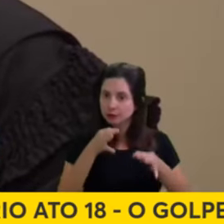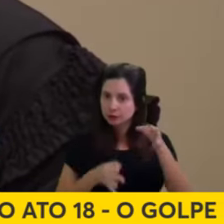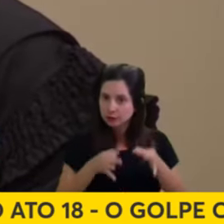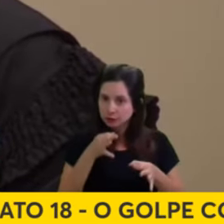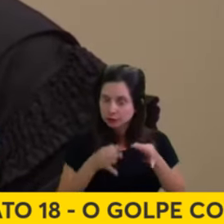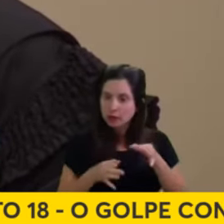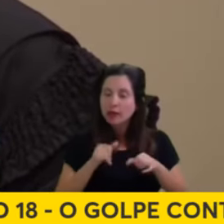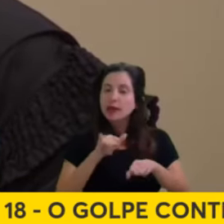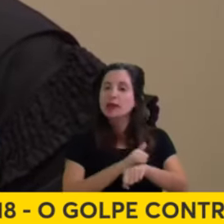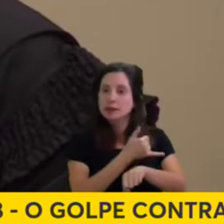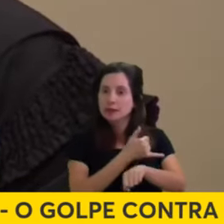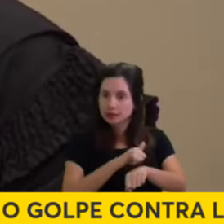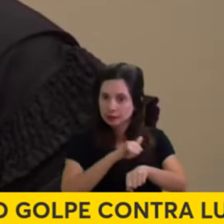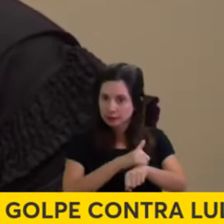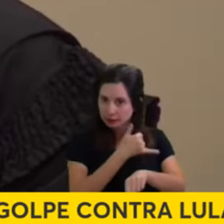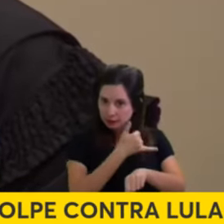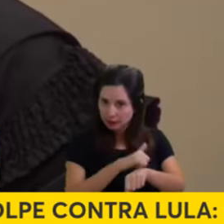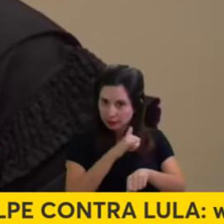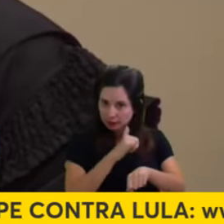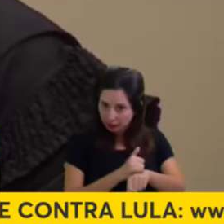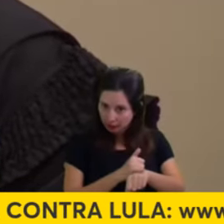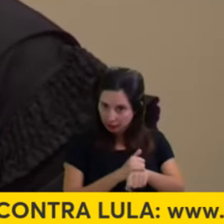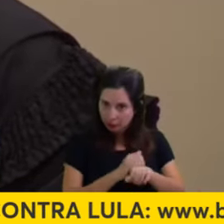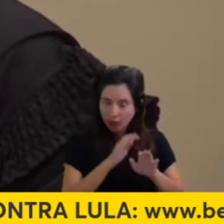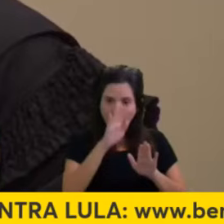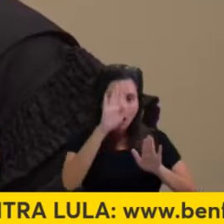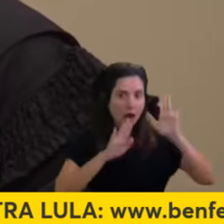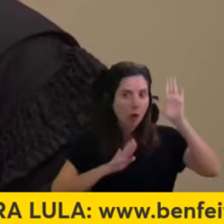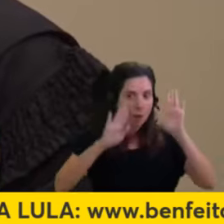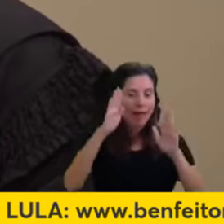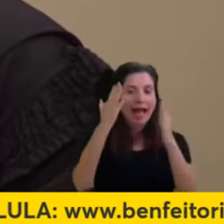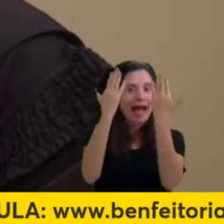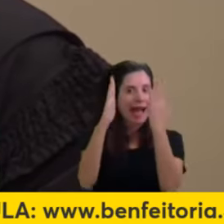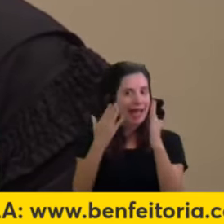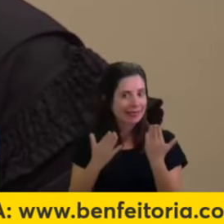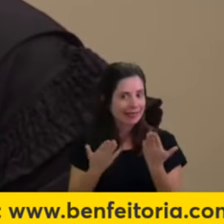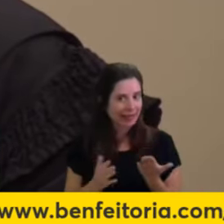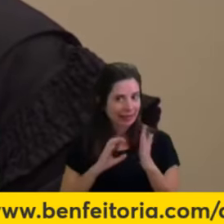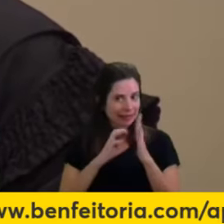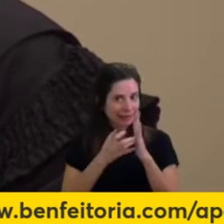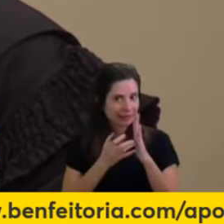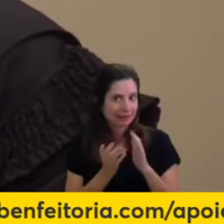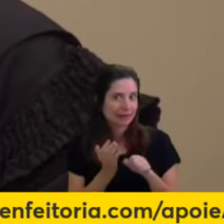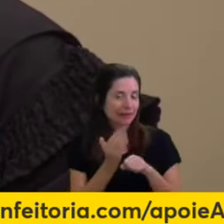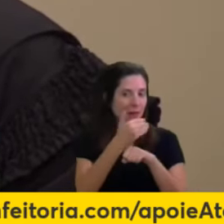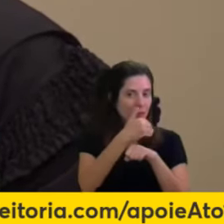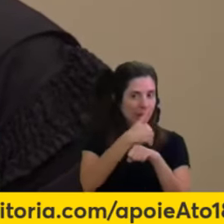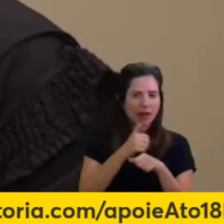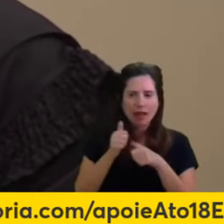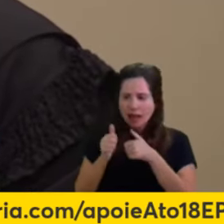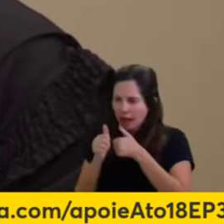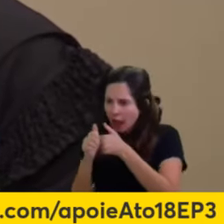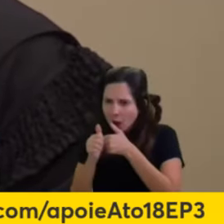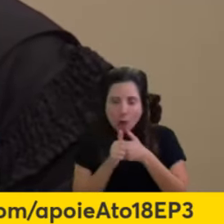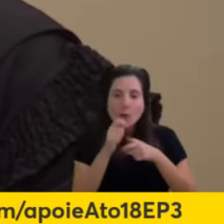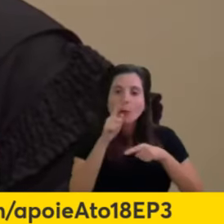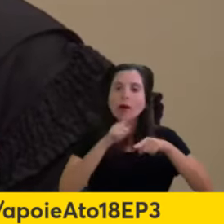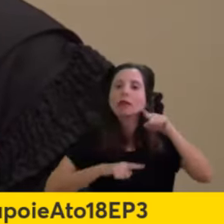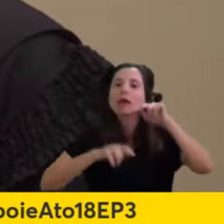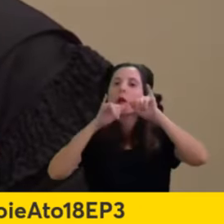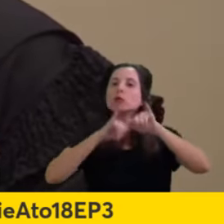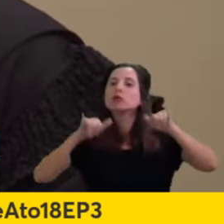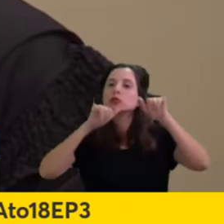estratégias legais a todos os pré-candidatos análise dos limites jurídicos a pré-campanha acompanhamento e revisão de materiais publicitários